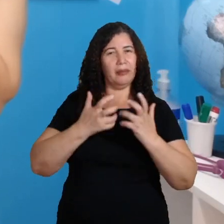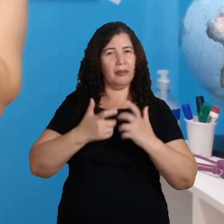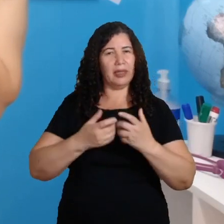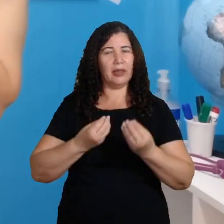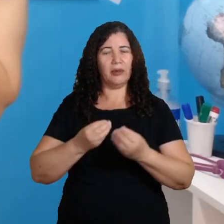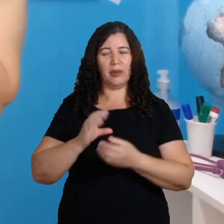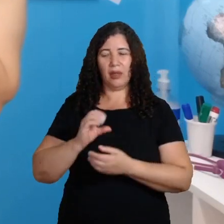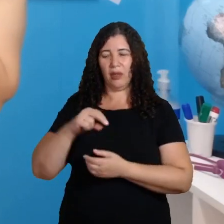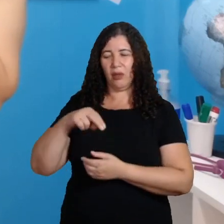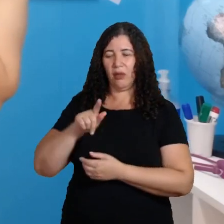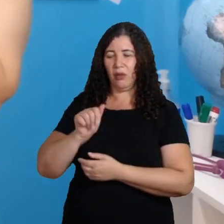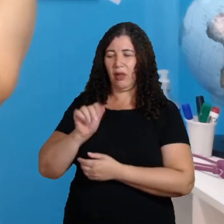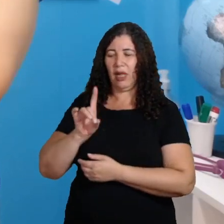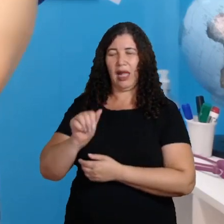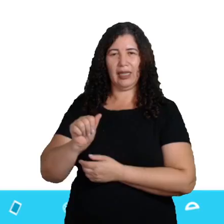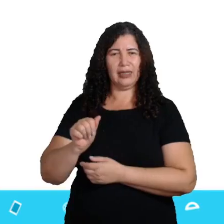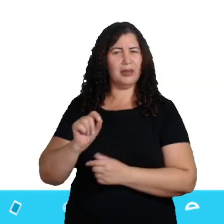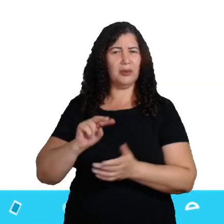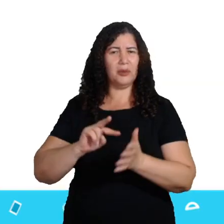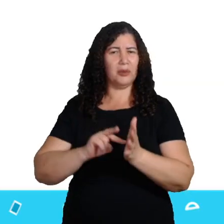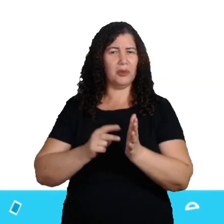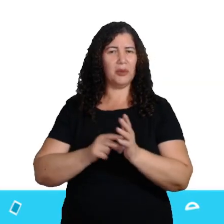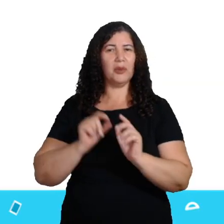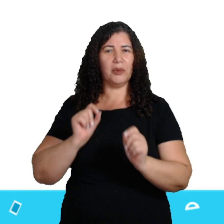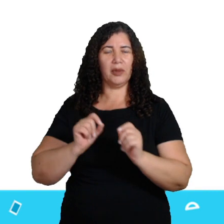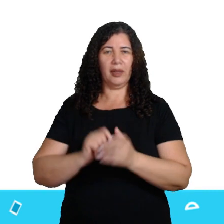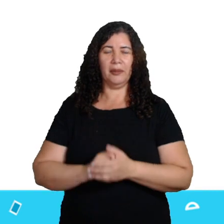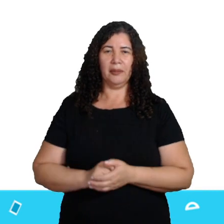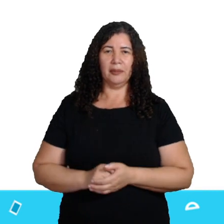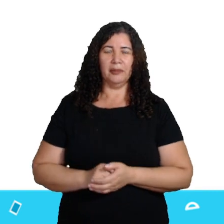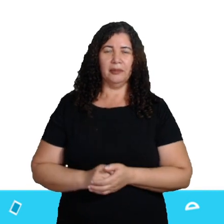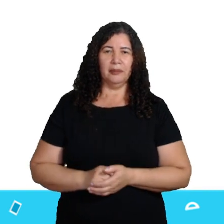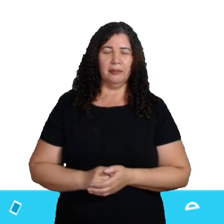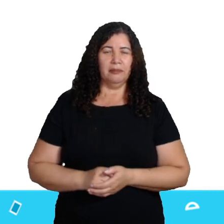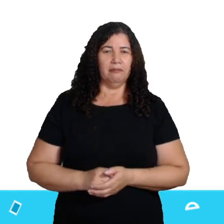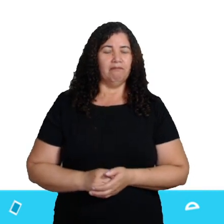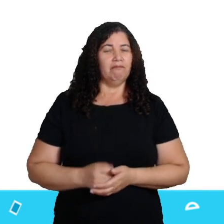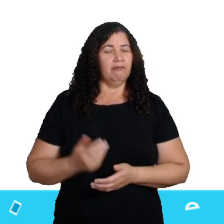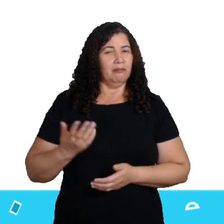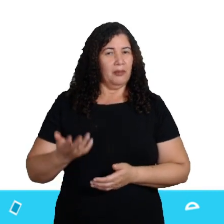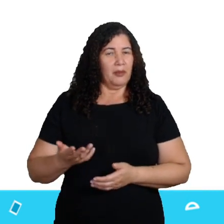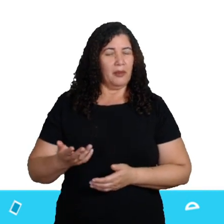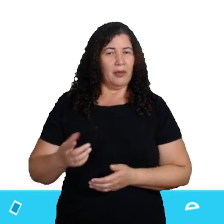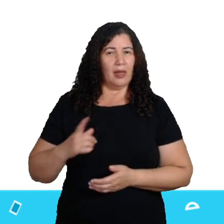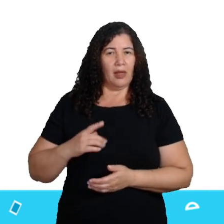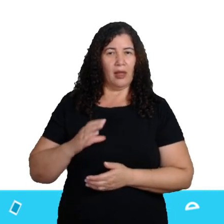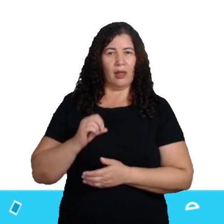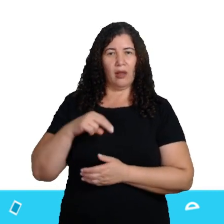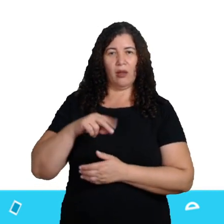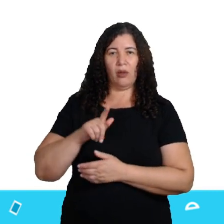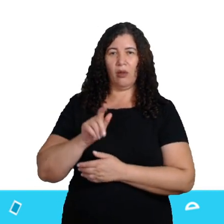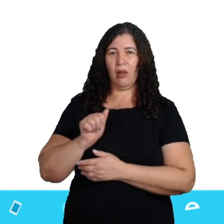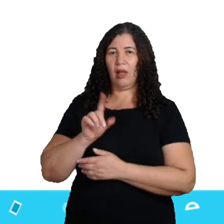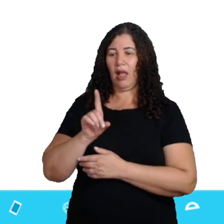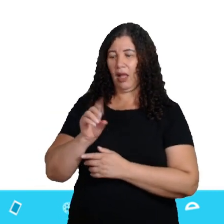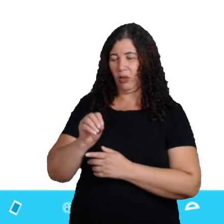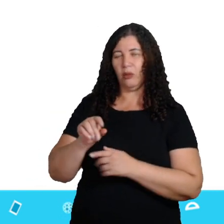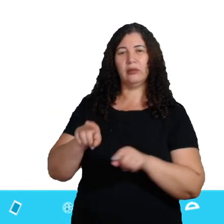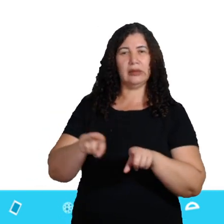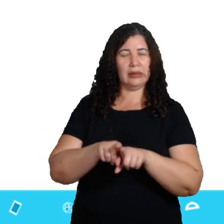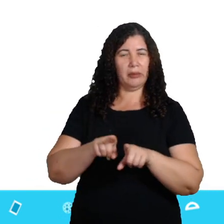a congada, tudo bem? A congada, então, também conhecida como congado, é